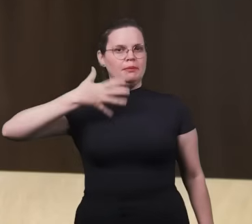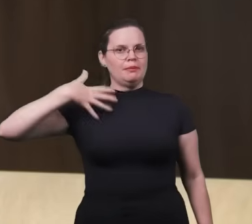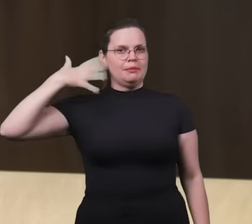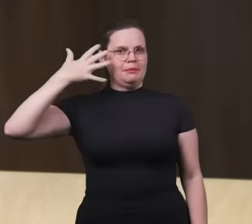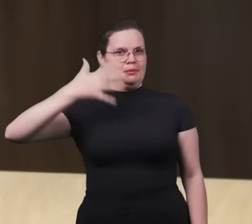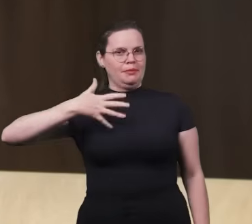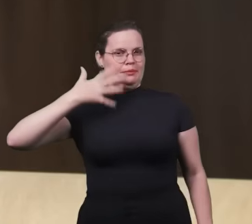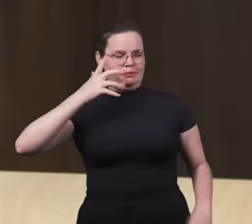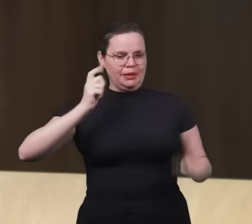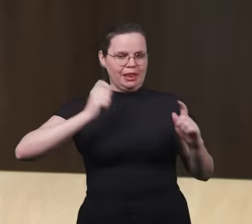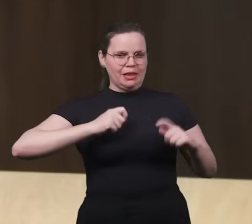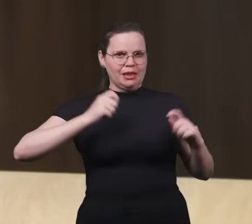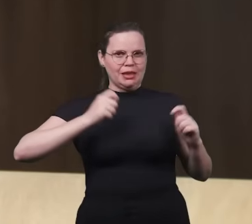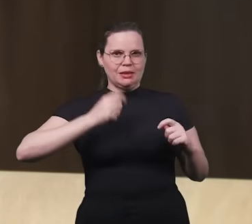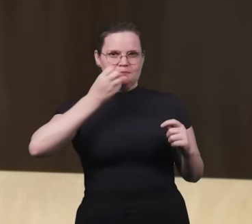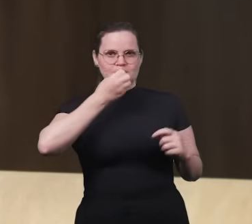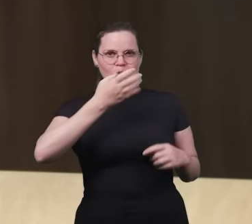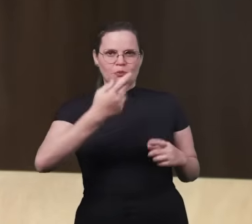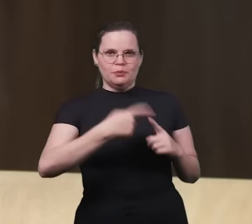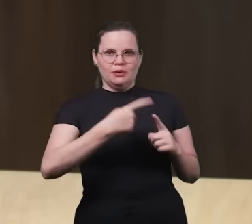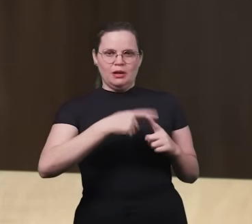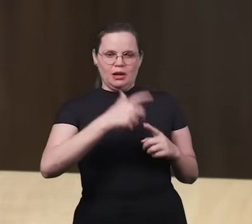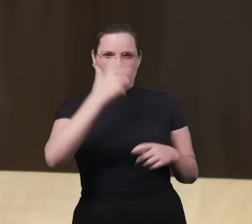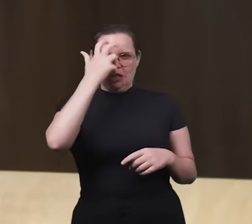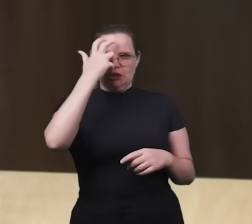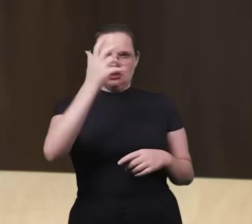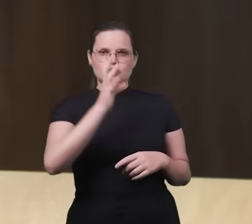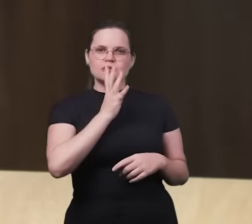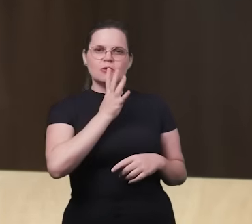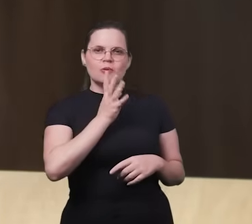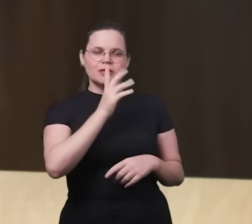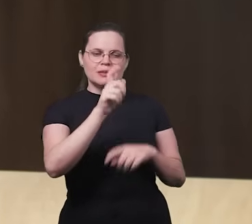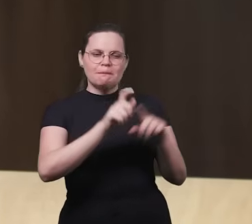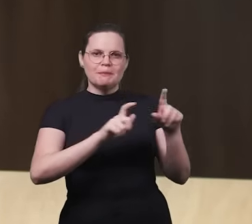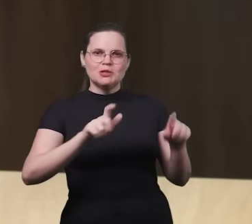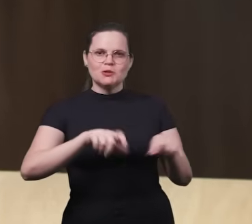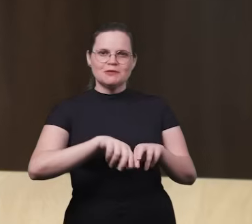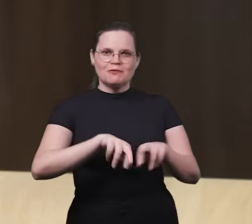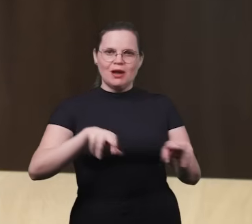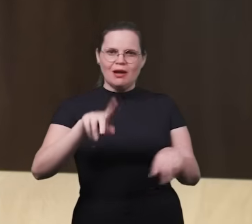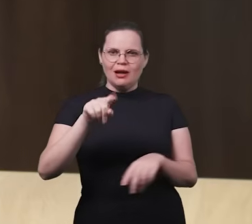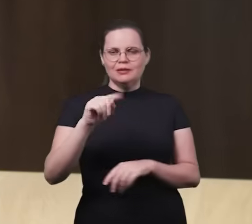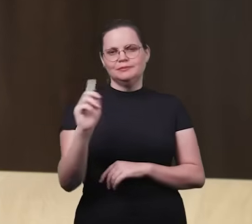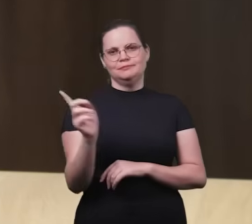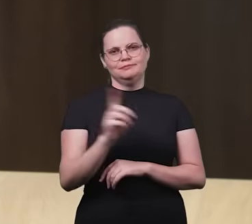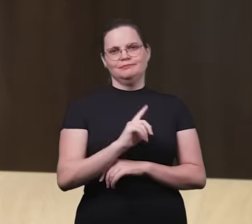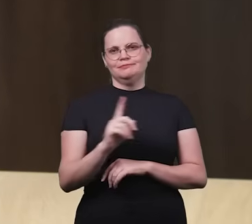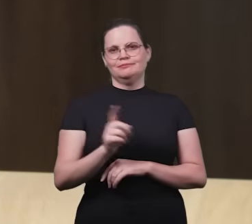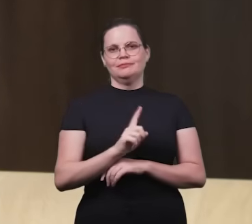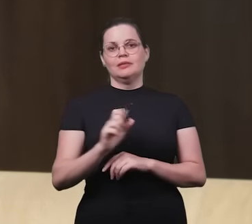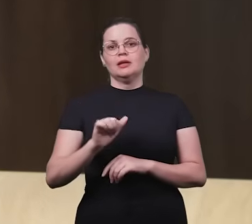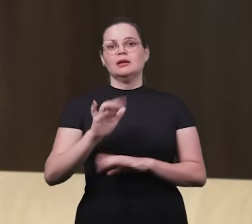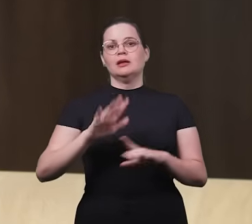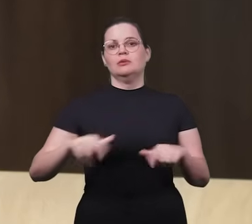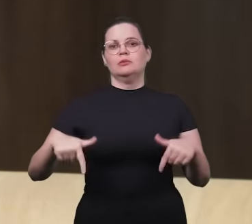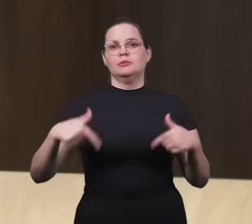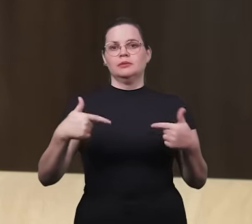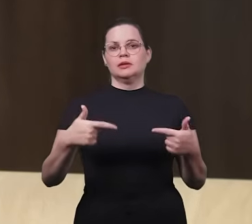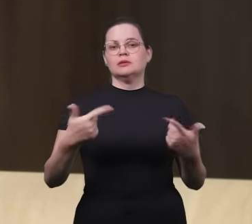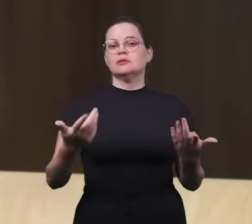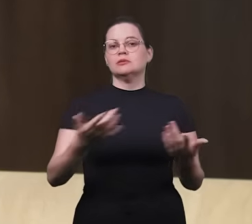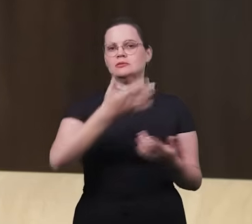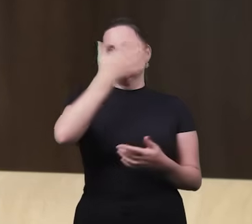sua condição de conhecer ali várias pessoas próximo dele? Na verdade, quem operou isso foi